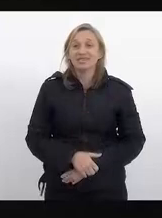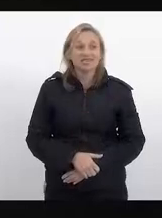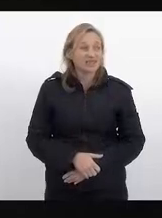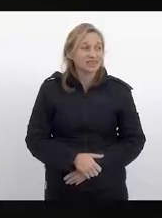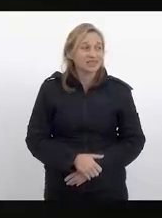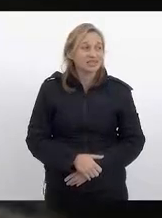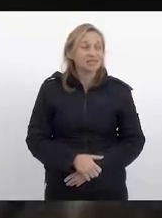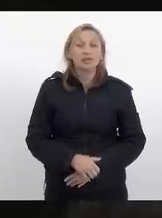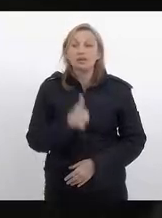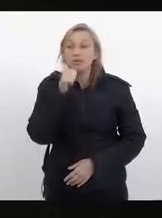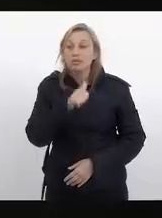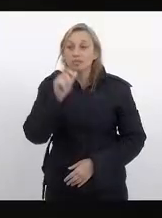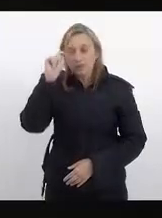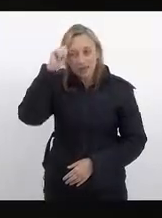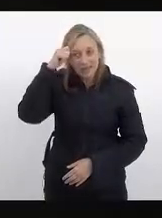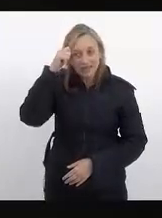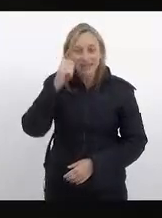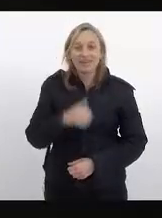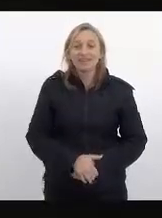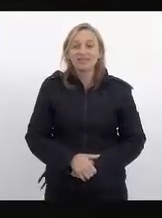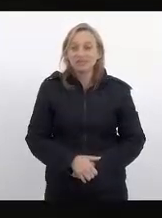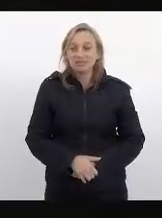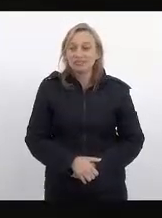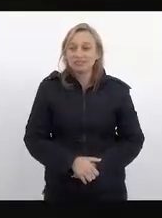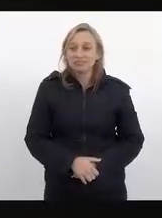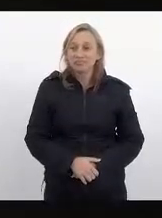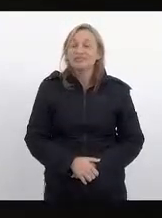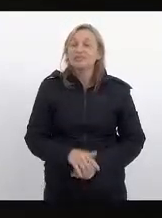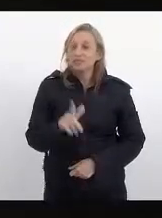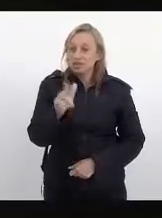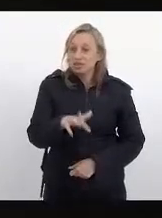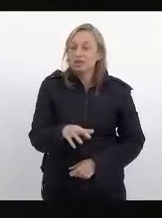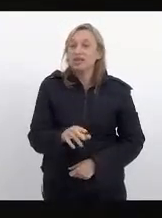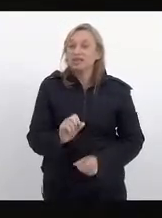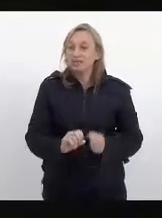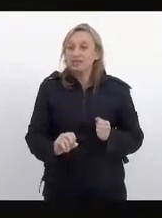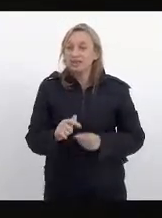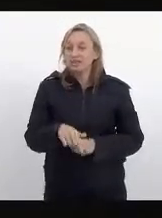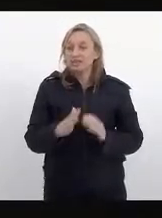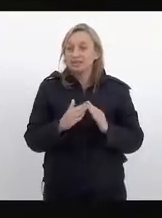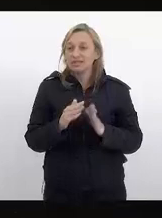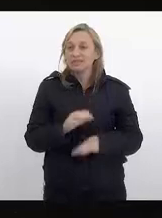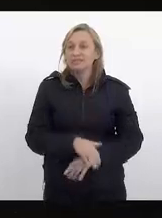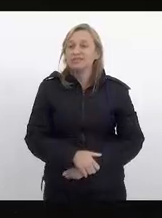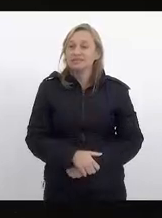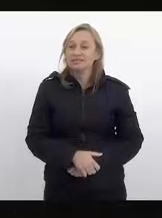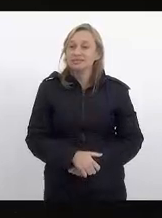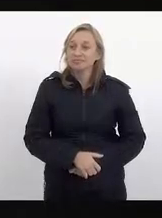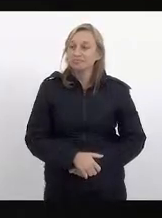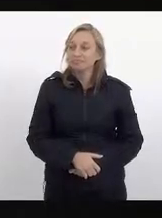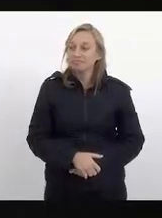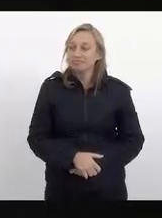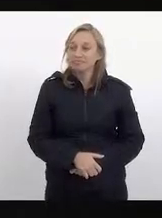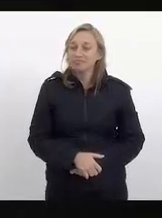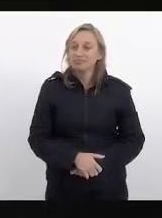inclusive mulher negra né que faz essa diferença aqui na casa